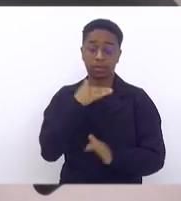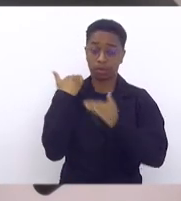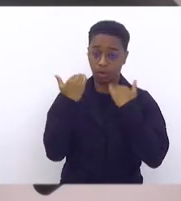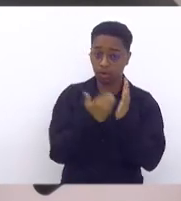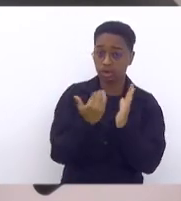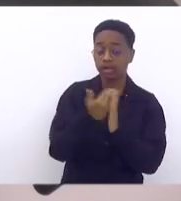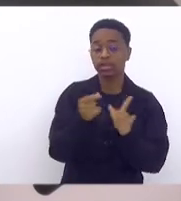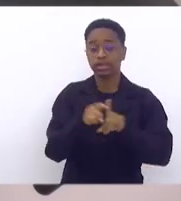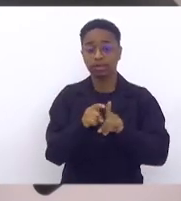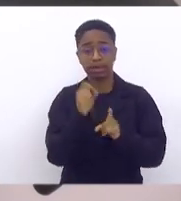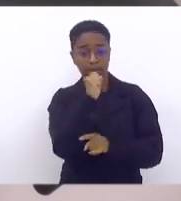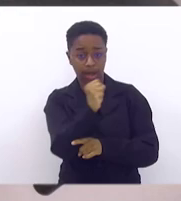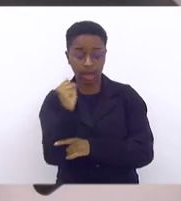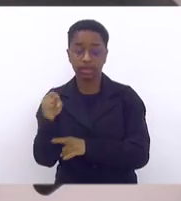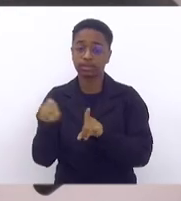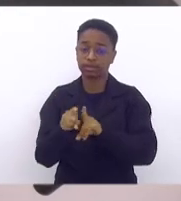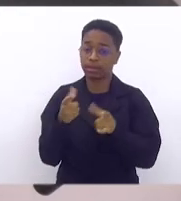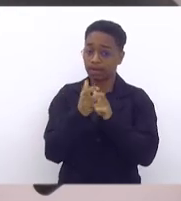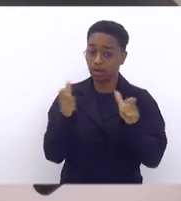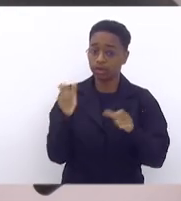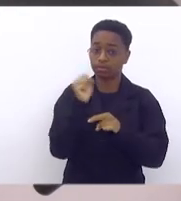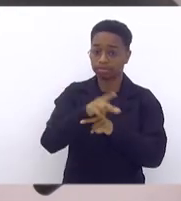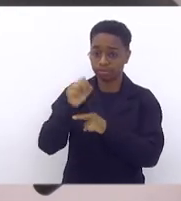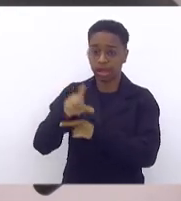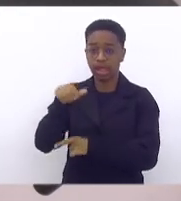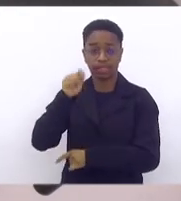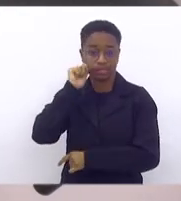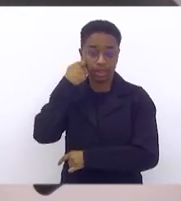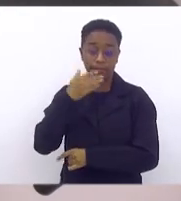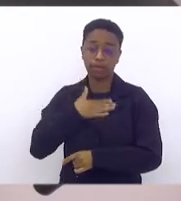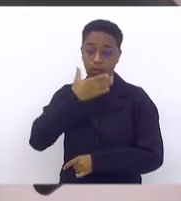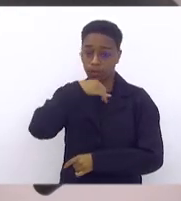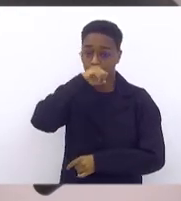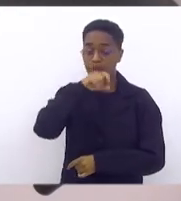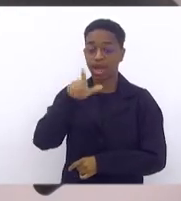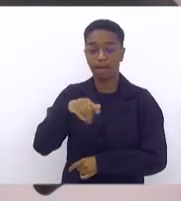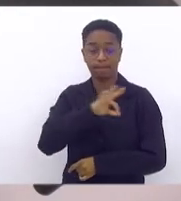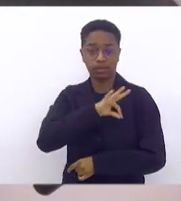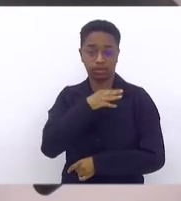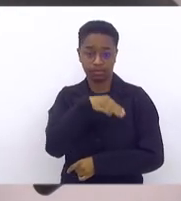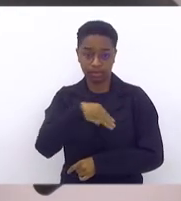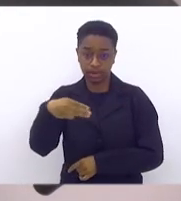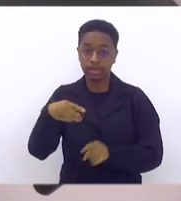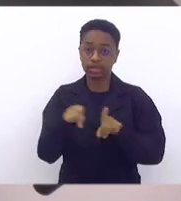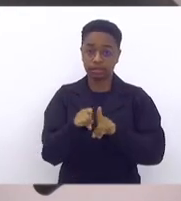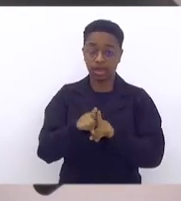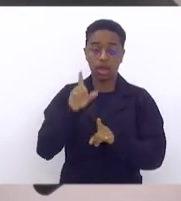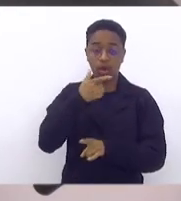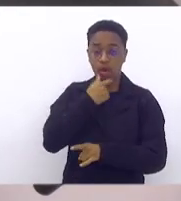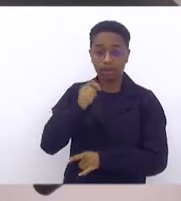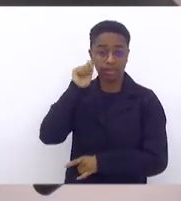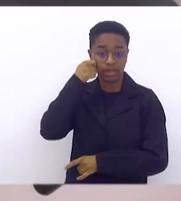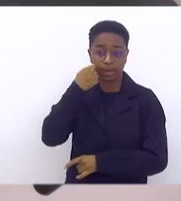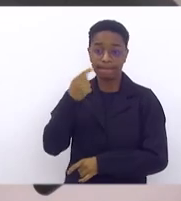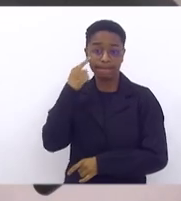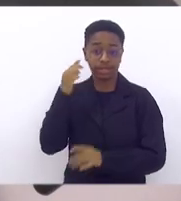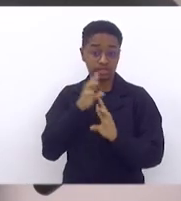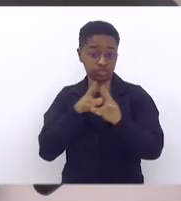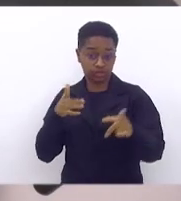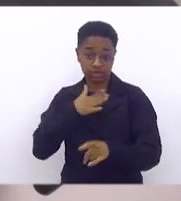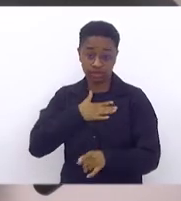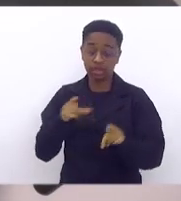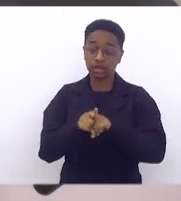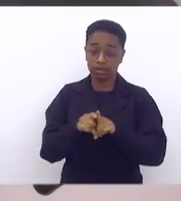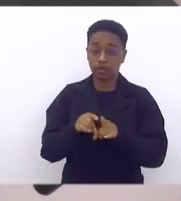é majoritariamente composta por pessoas negras. Meu pai é policial militar aposentado, é um homem negro que pensa totalmente diferente de mim, que votou